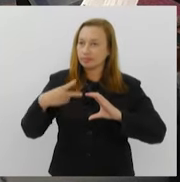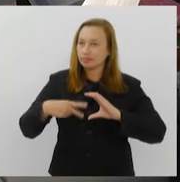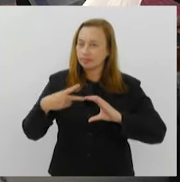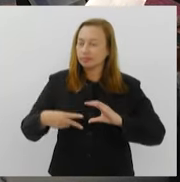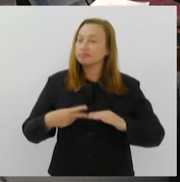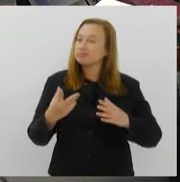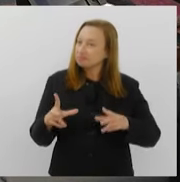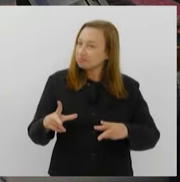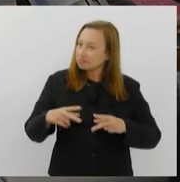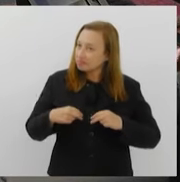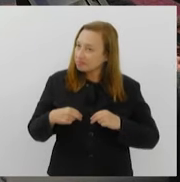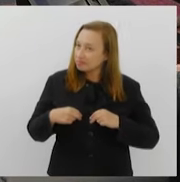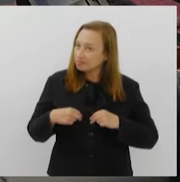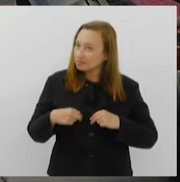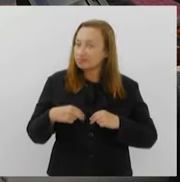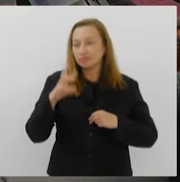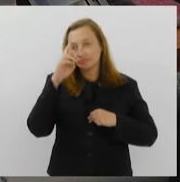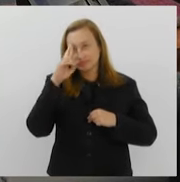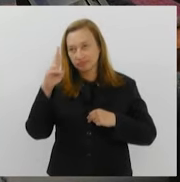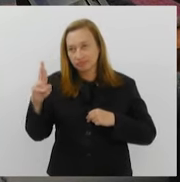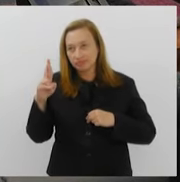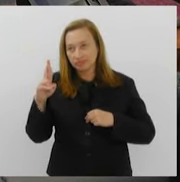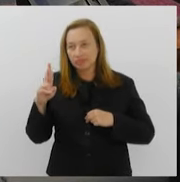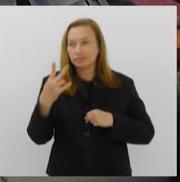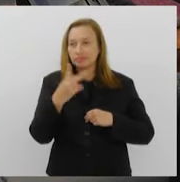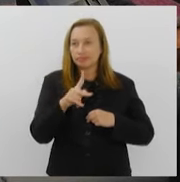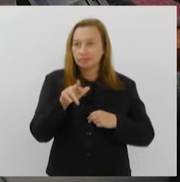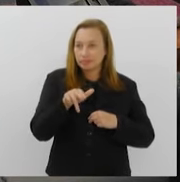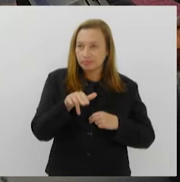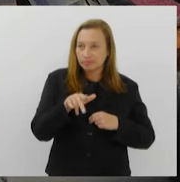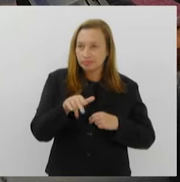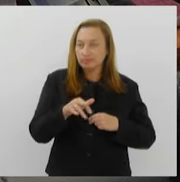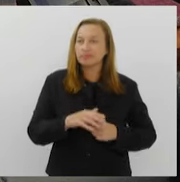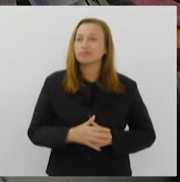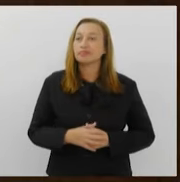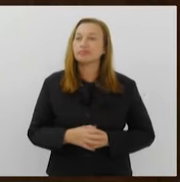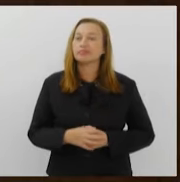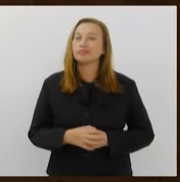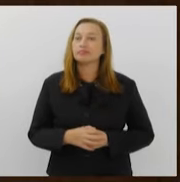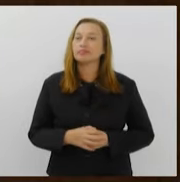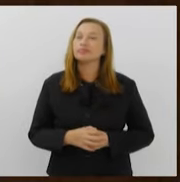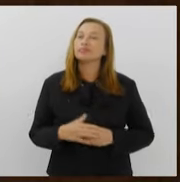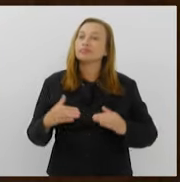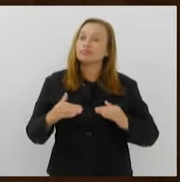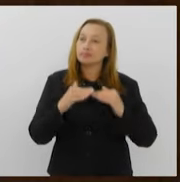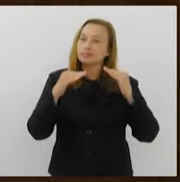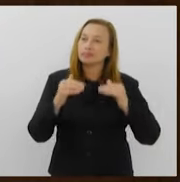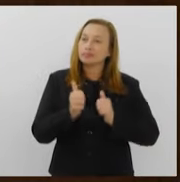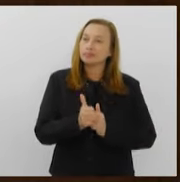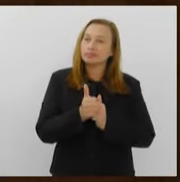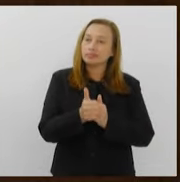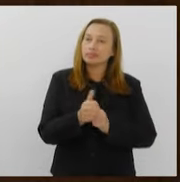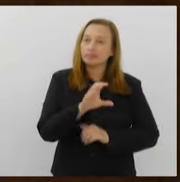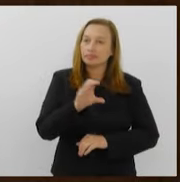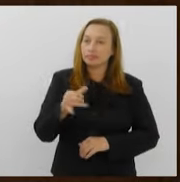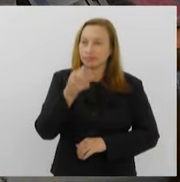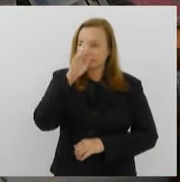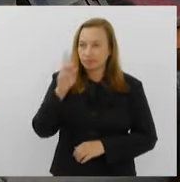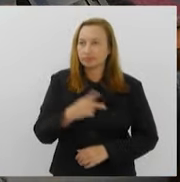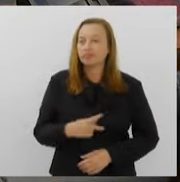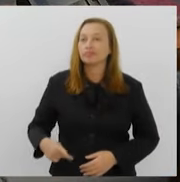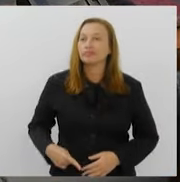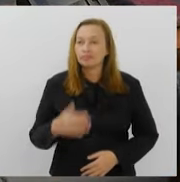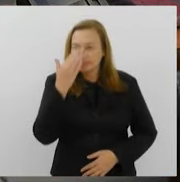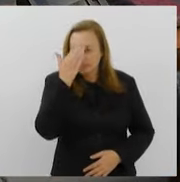Muito merecida, você e o seu irmão. Eu sou favorável, acompanho a CCJ, presidente.